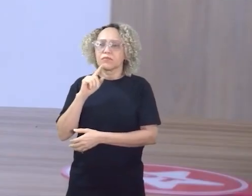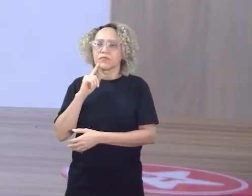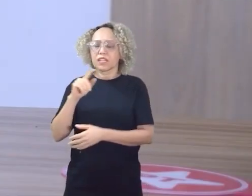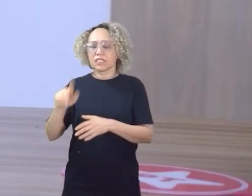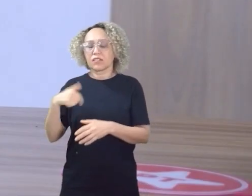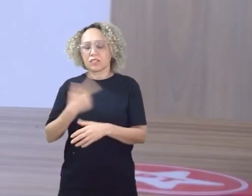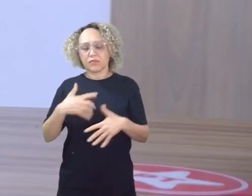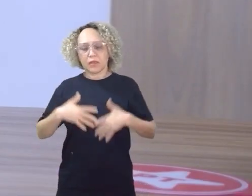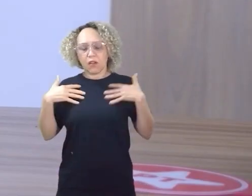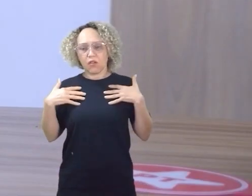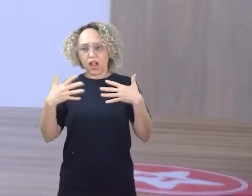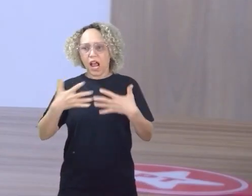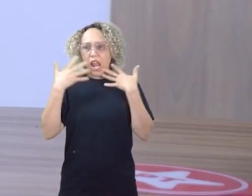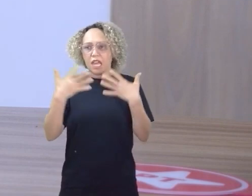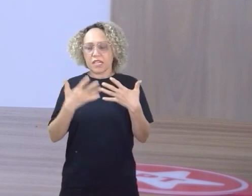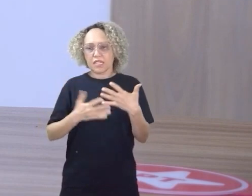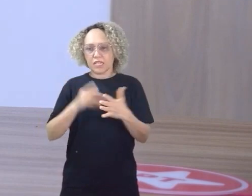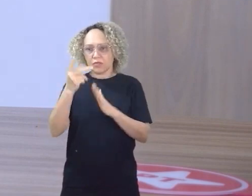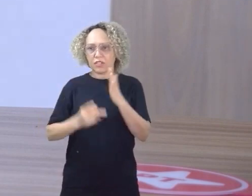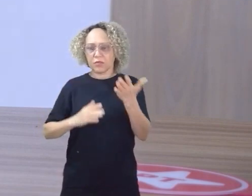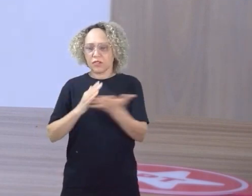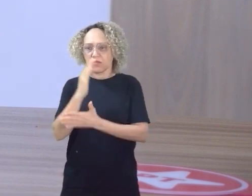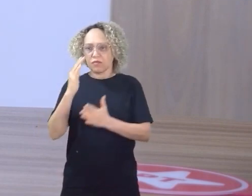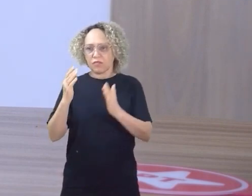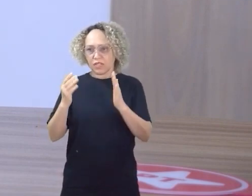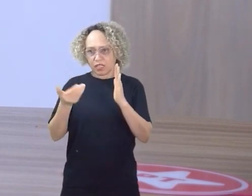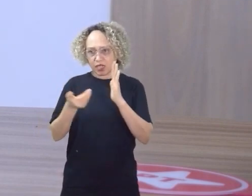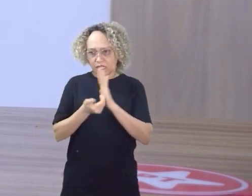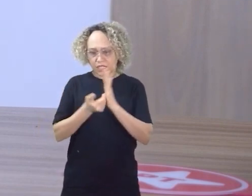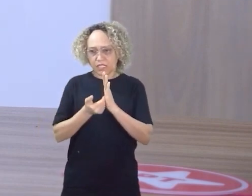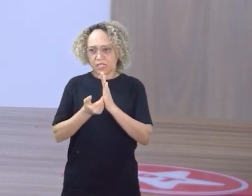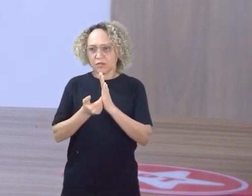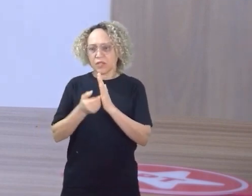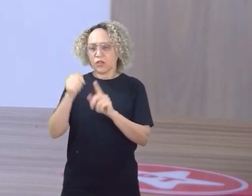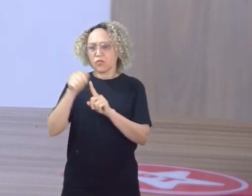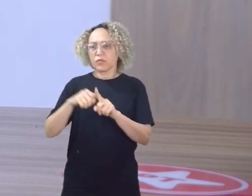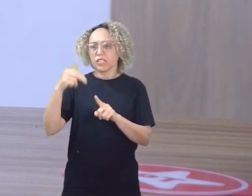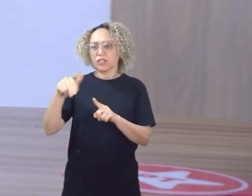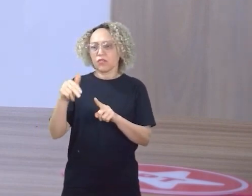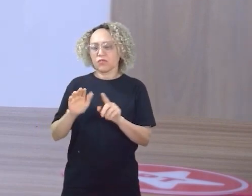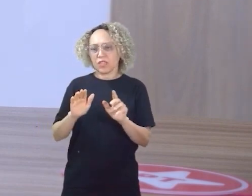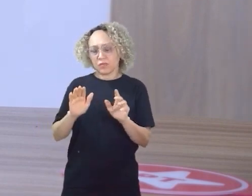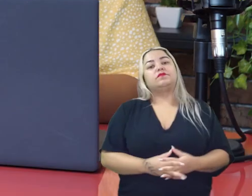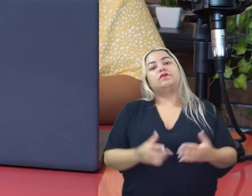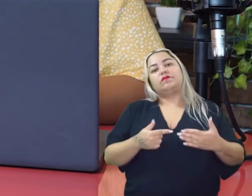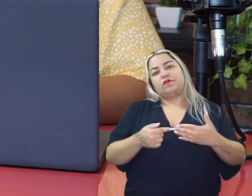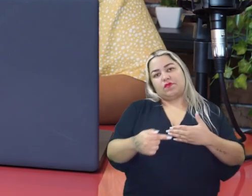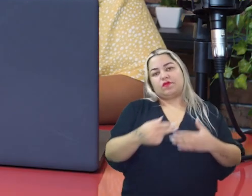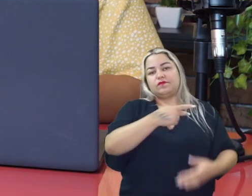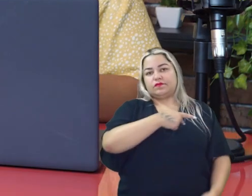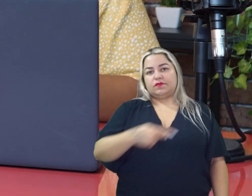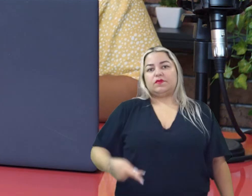tivemos a honra, a alegria de aprovar o projeto também na Câmara. Aprovamos no mês de novembro, no Novembro Negro.